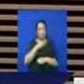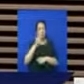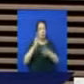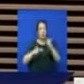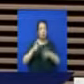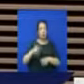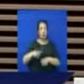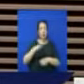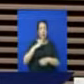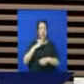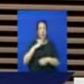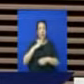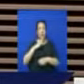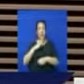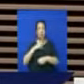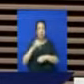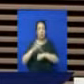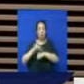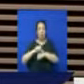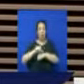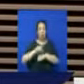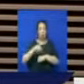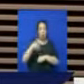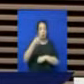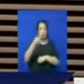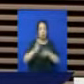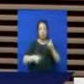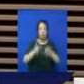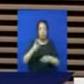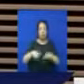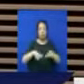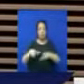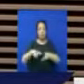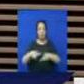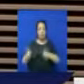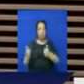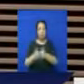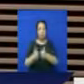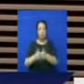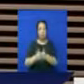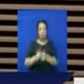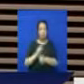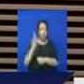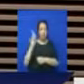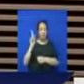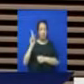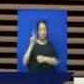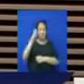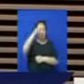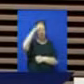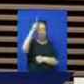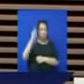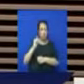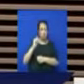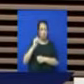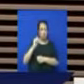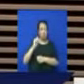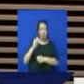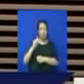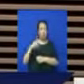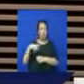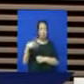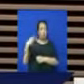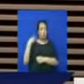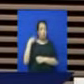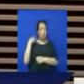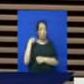no comércio, servidores que trabalharam comigo na prefeitura, o próprio Dirnei aqui, e ver